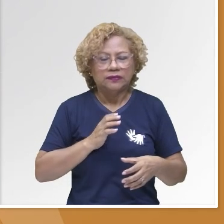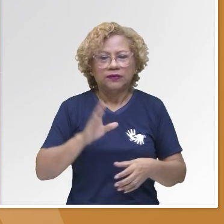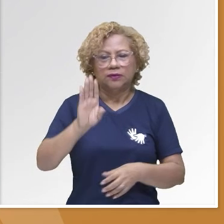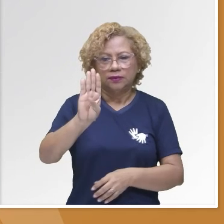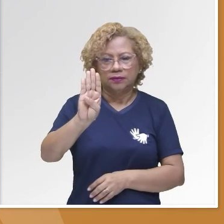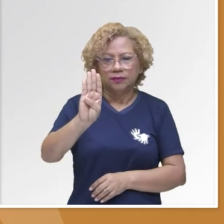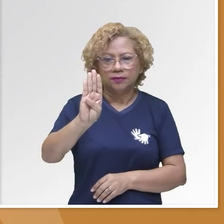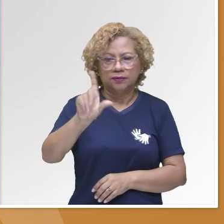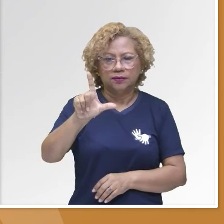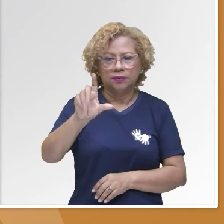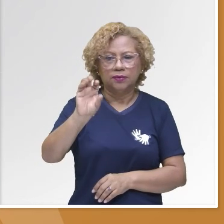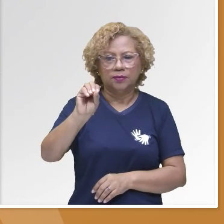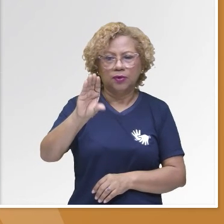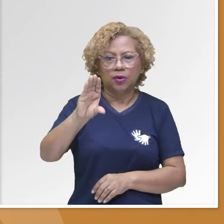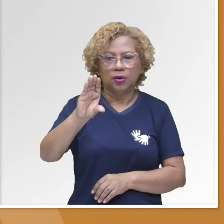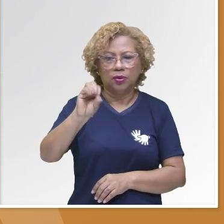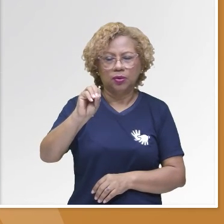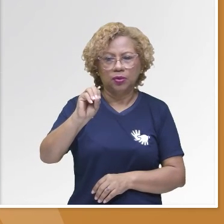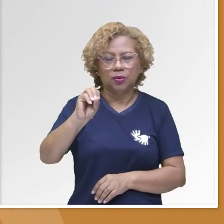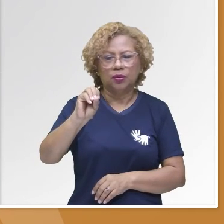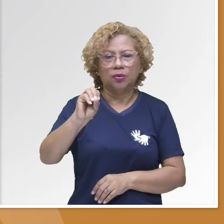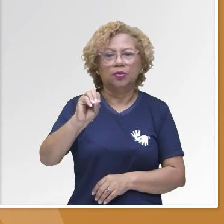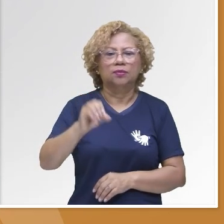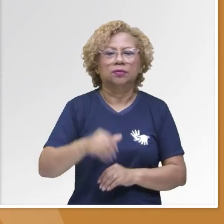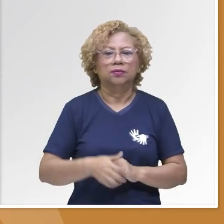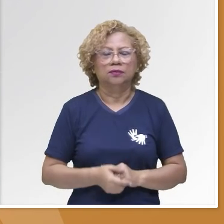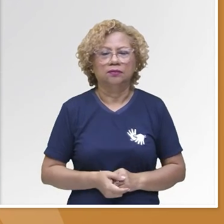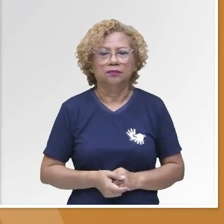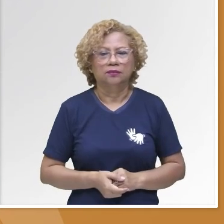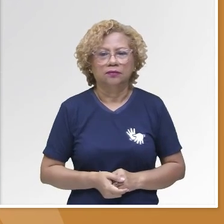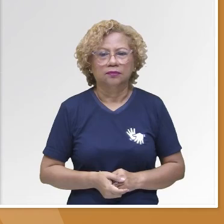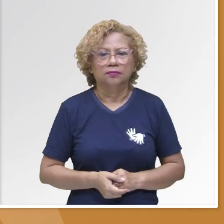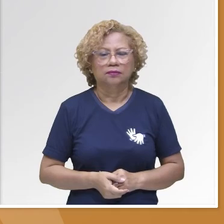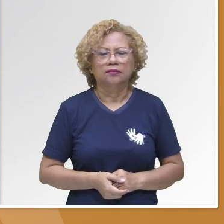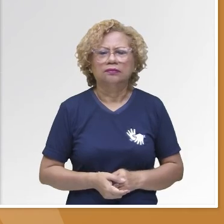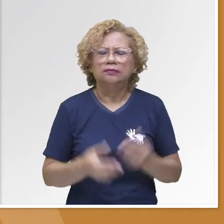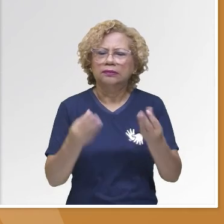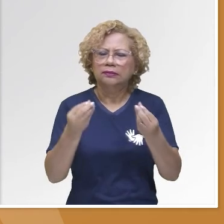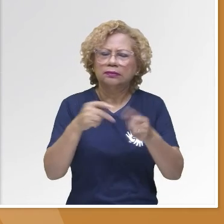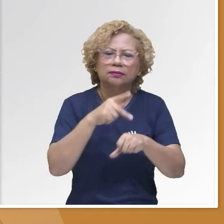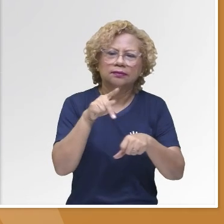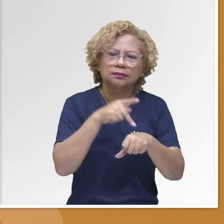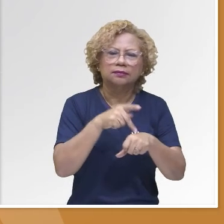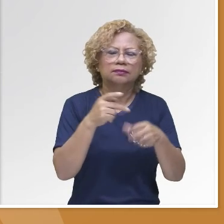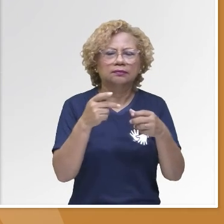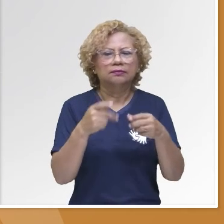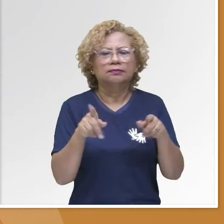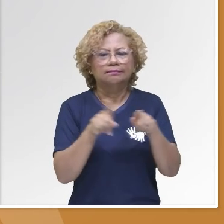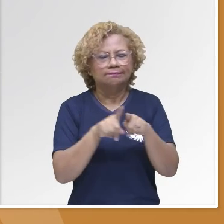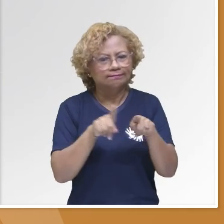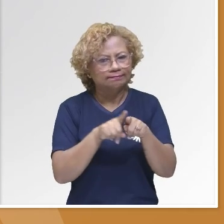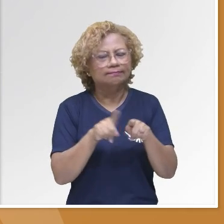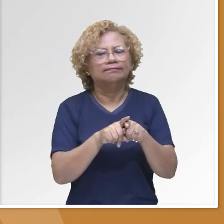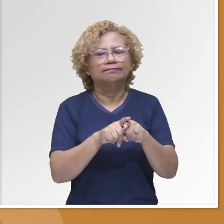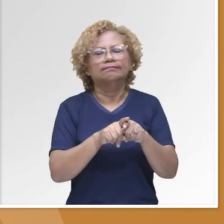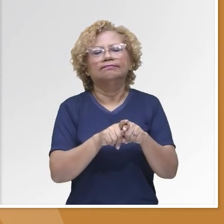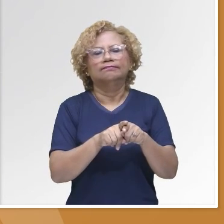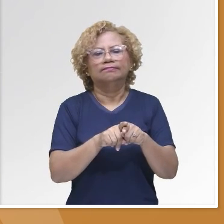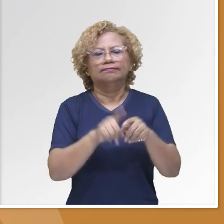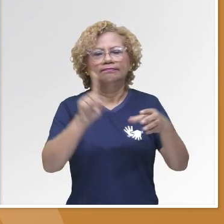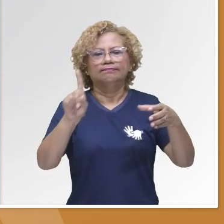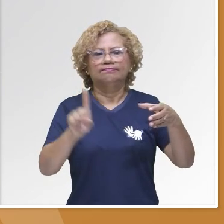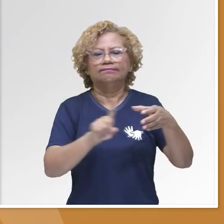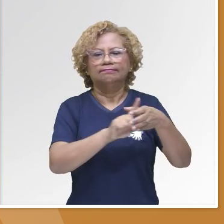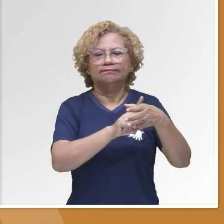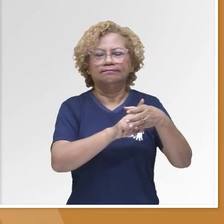Além disso, com o passar do tempo, já na época aí de 1986, nós teremos Portugal